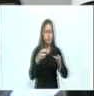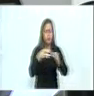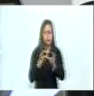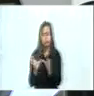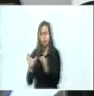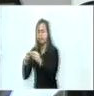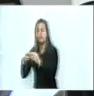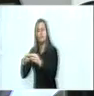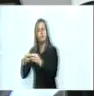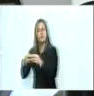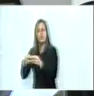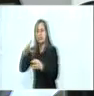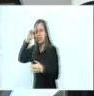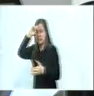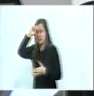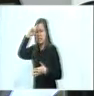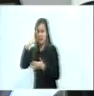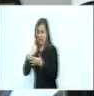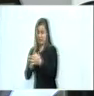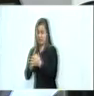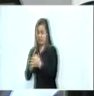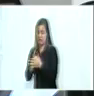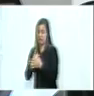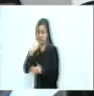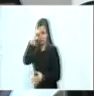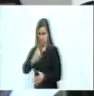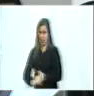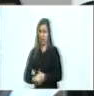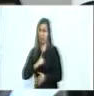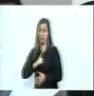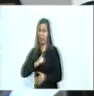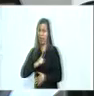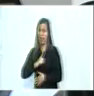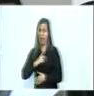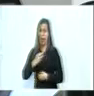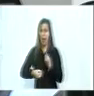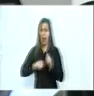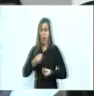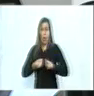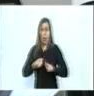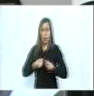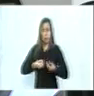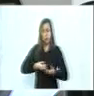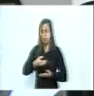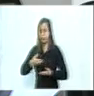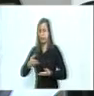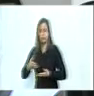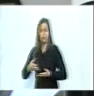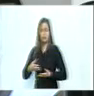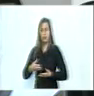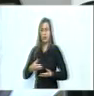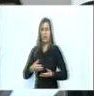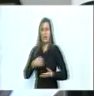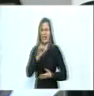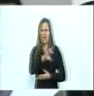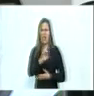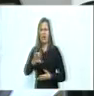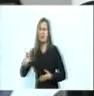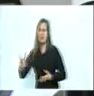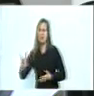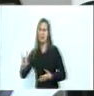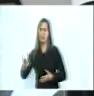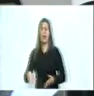de decidir como organizar seu lar e como distribuir as funções. Dentro desta